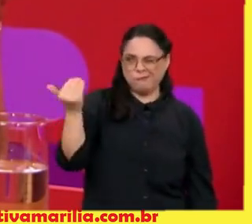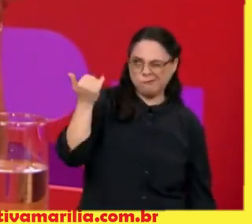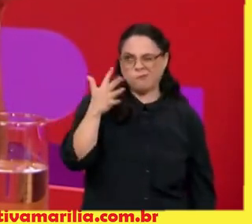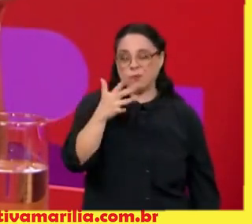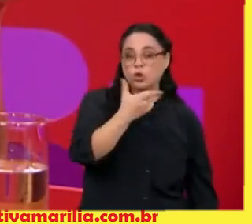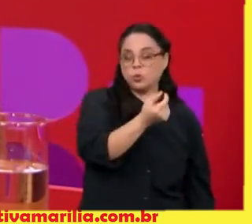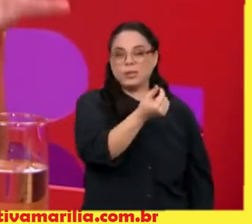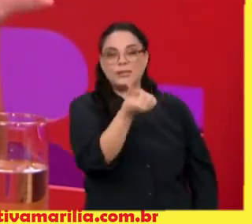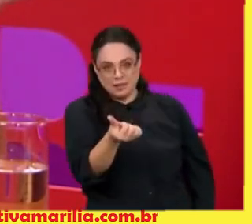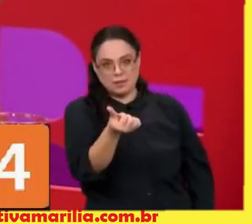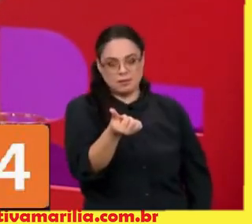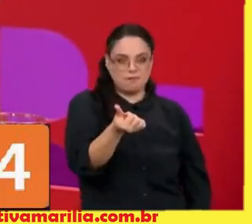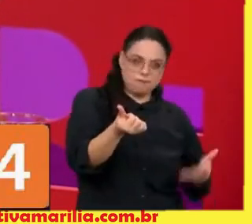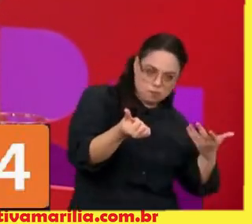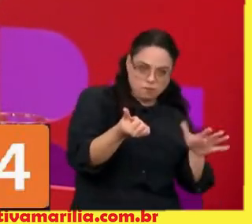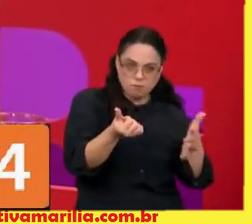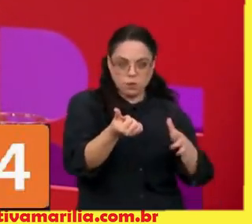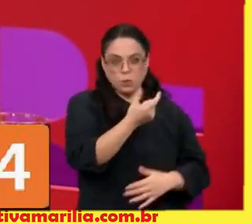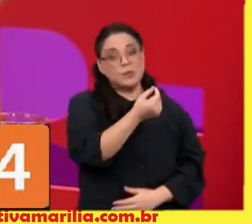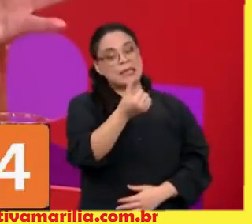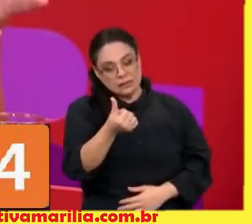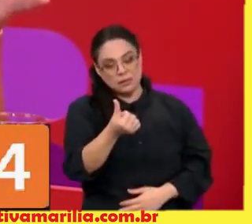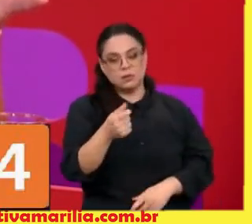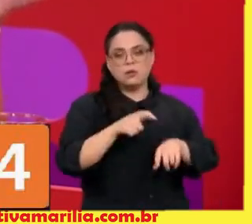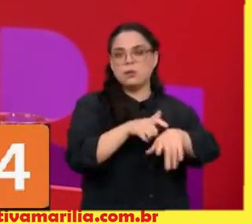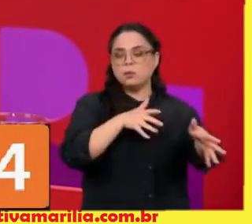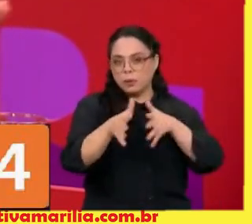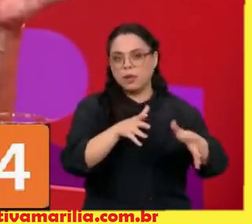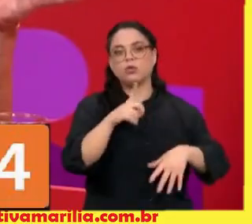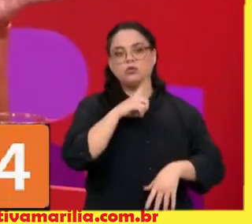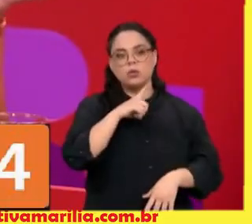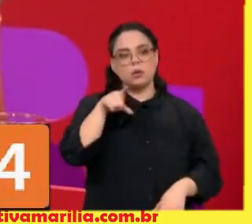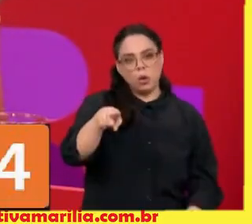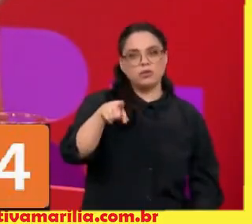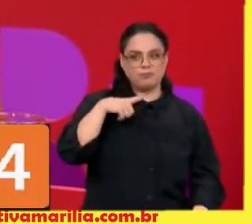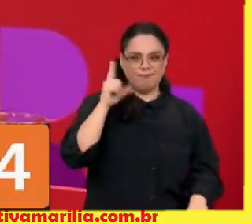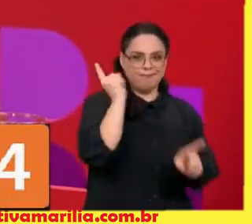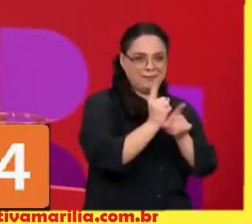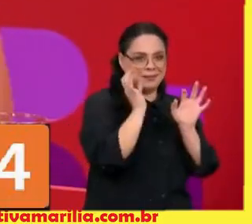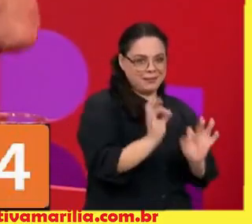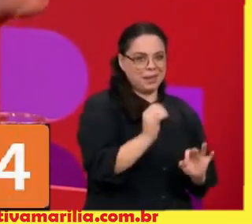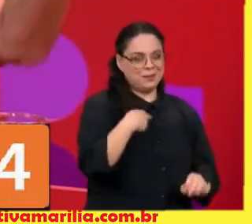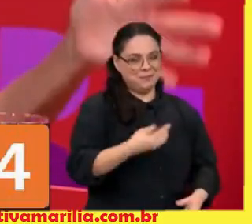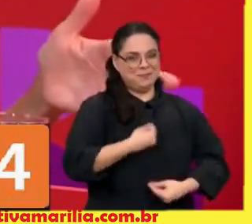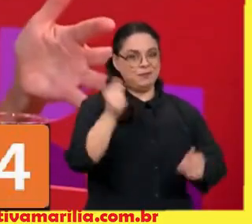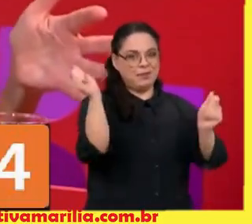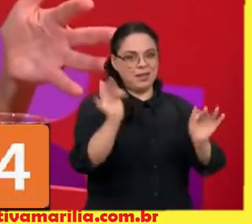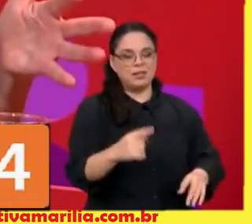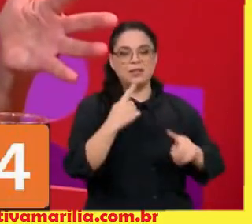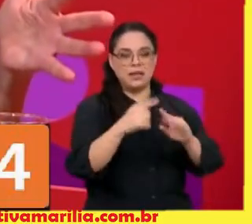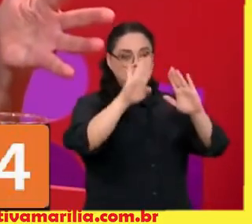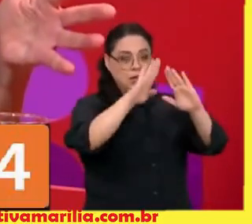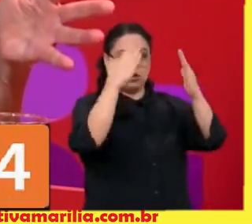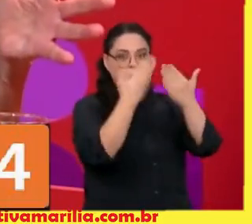2006, por aí, 2006, quando foi, você pode até, se você achar, eu vou ficar feliz, quando foi inaugurada a Escola